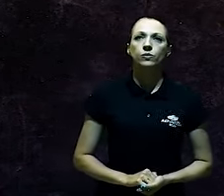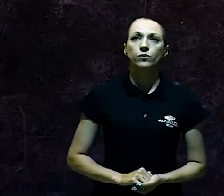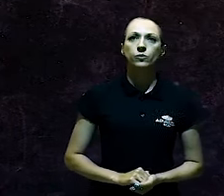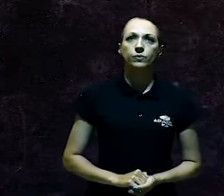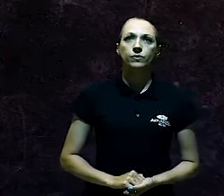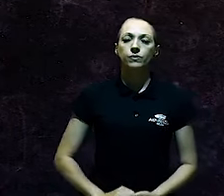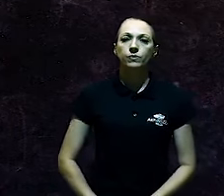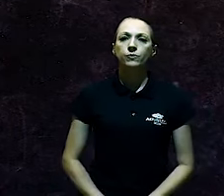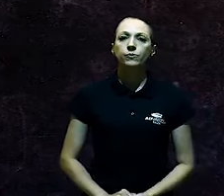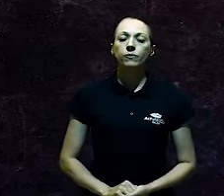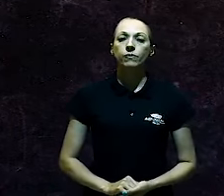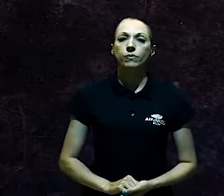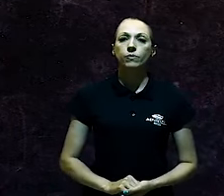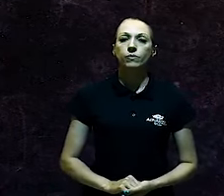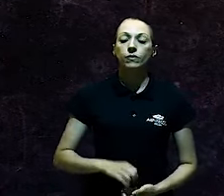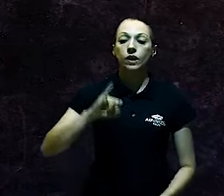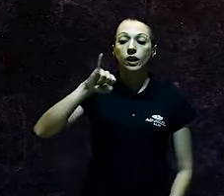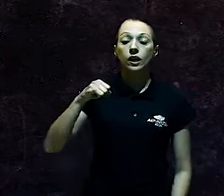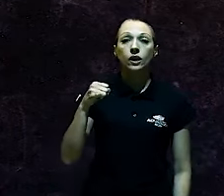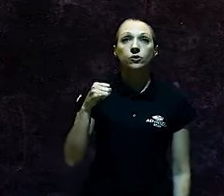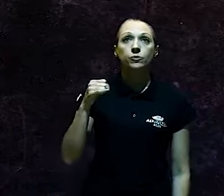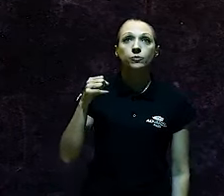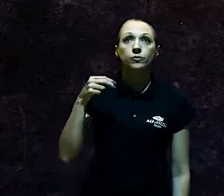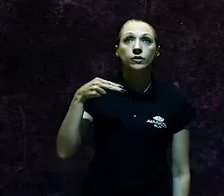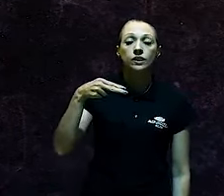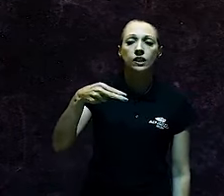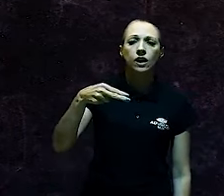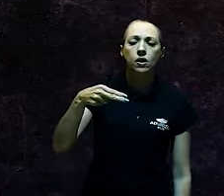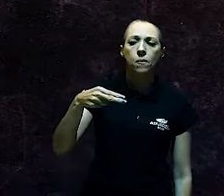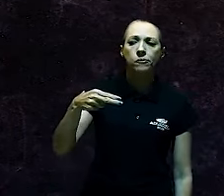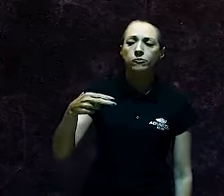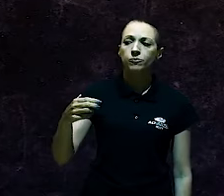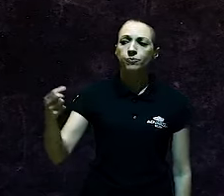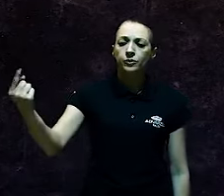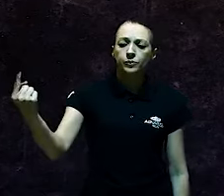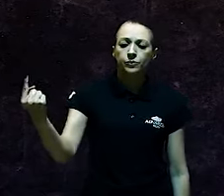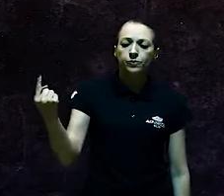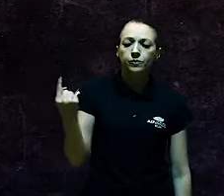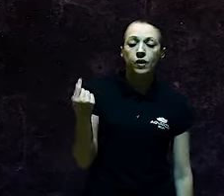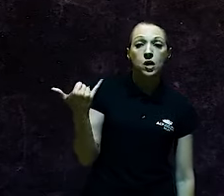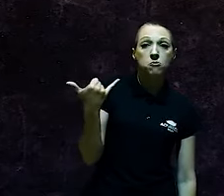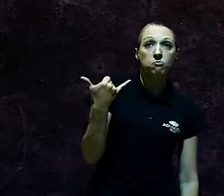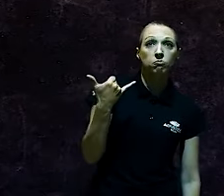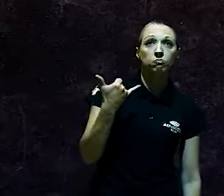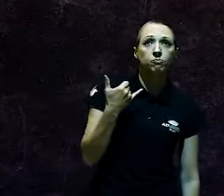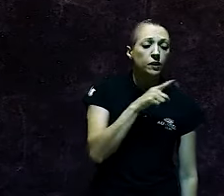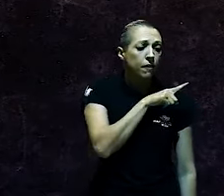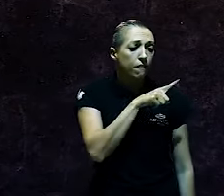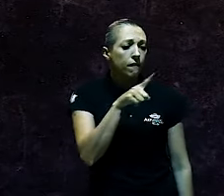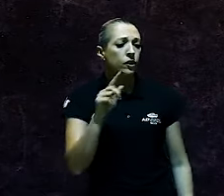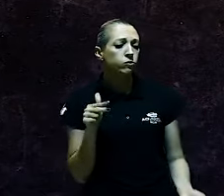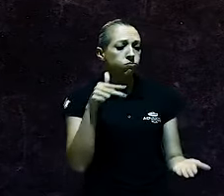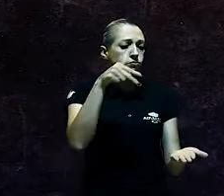Jonas, capítulo 1, versículo 1. A palavra do Senhor veio a Jonas, filho de Amitai, dizendo: levante-se,